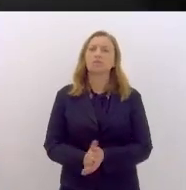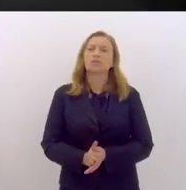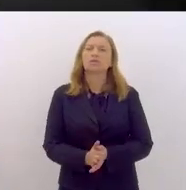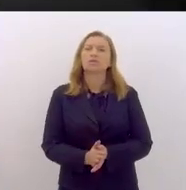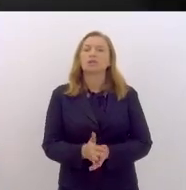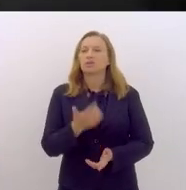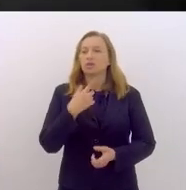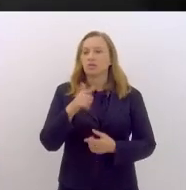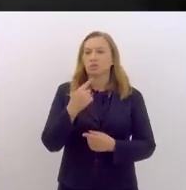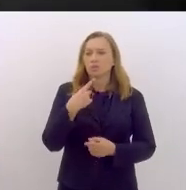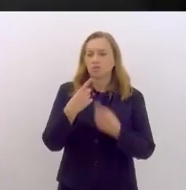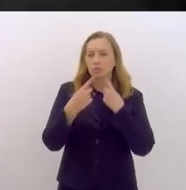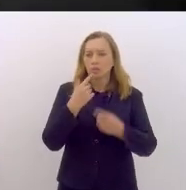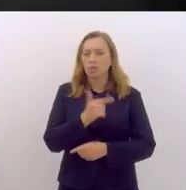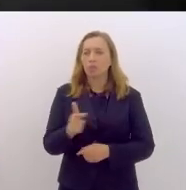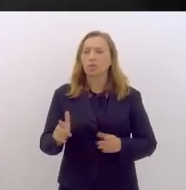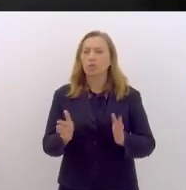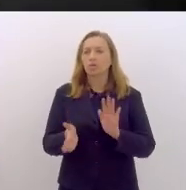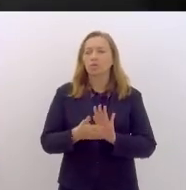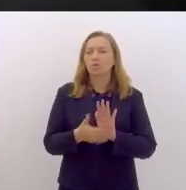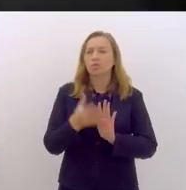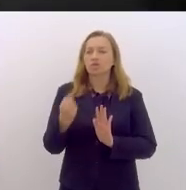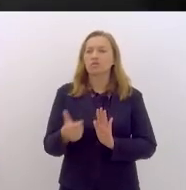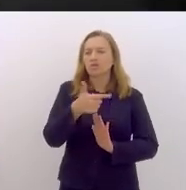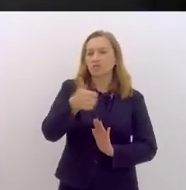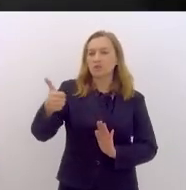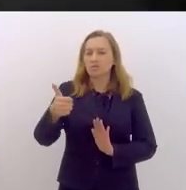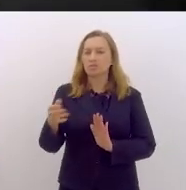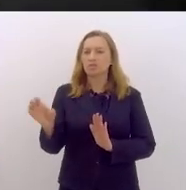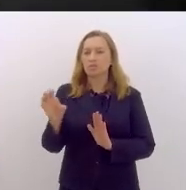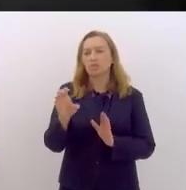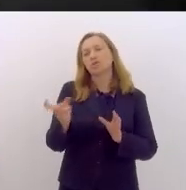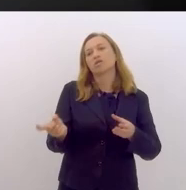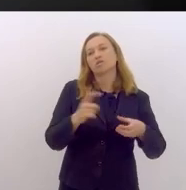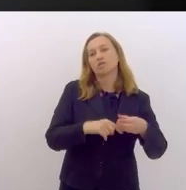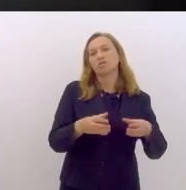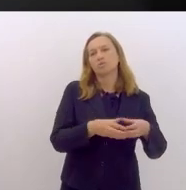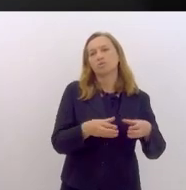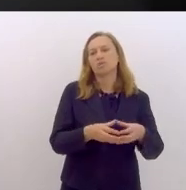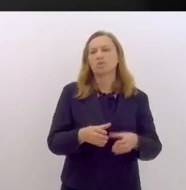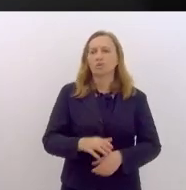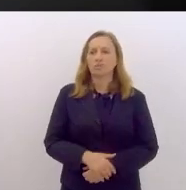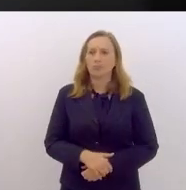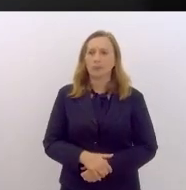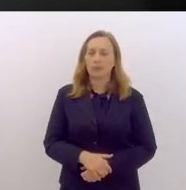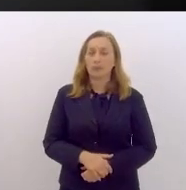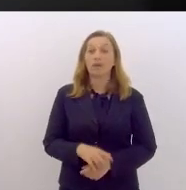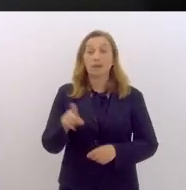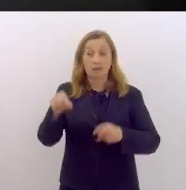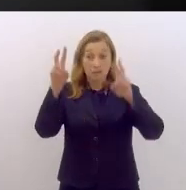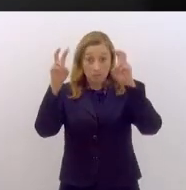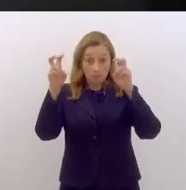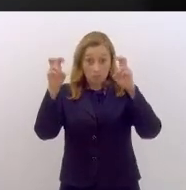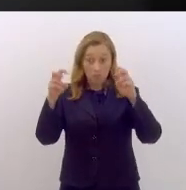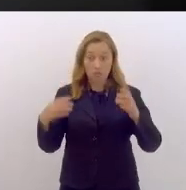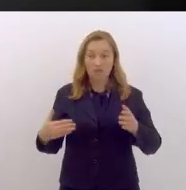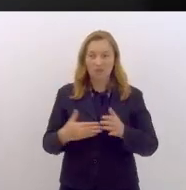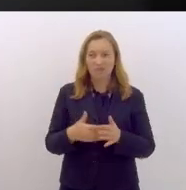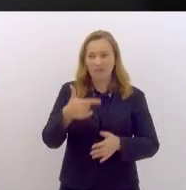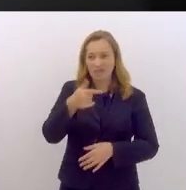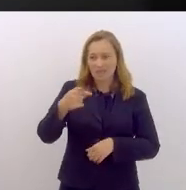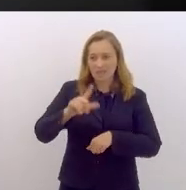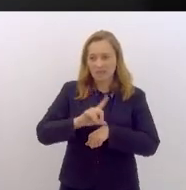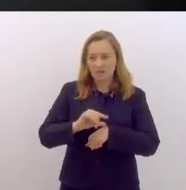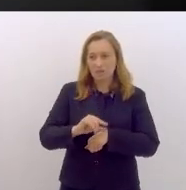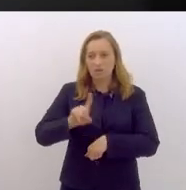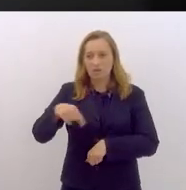quem queira discutir, encerrada a discussão, a presente proposta recebeu 21 emendas e retorna às comissões. Essa matéria ficará até às 17 horas